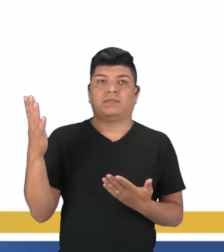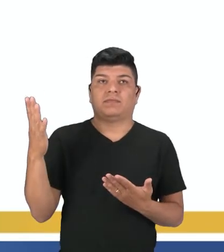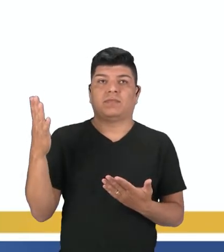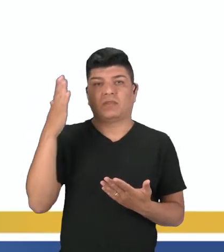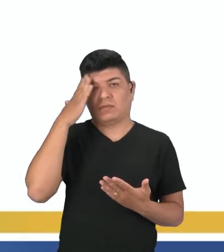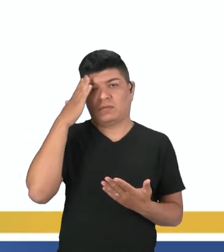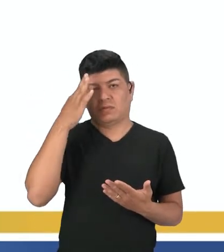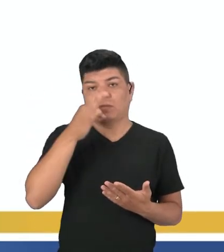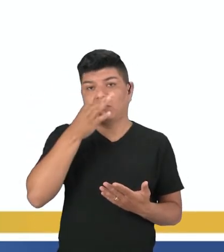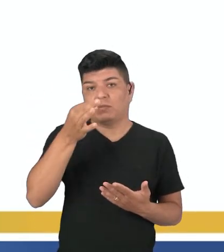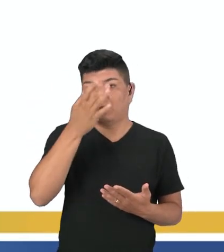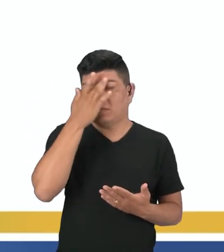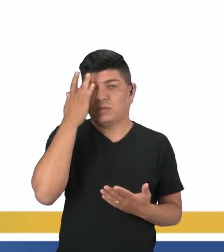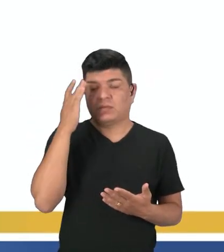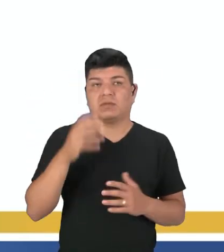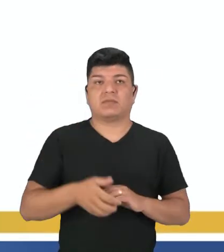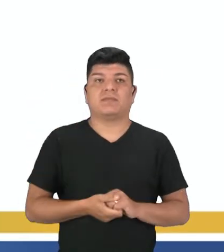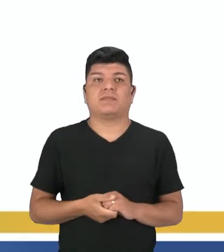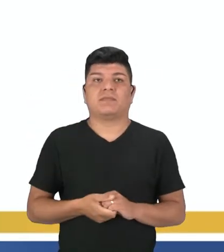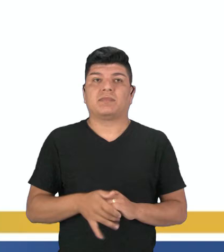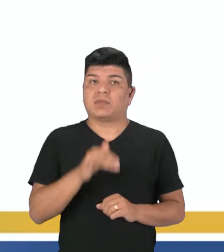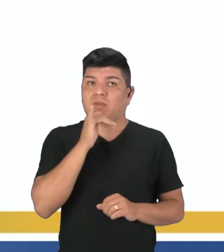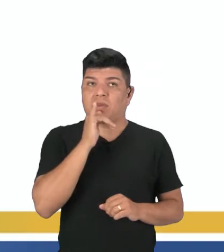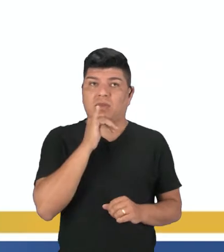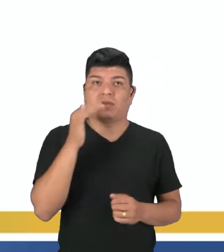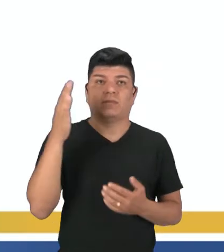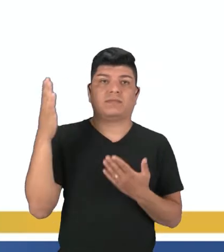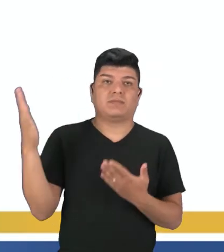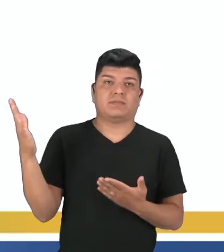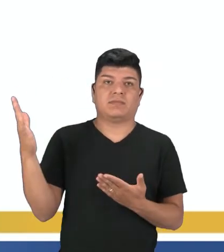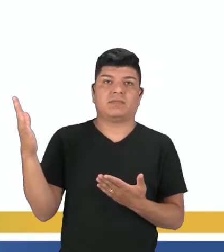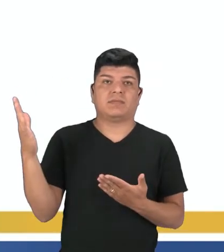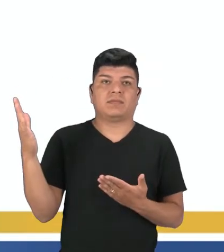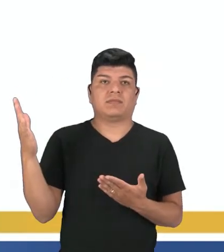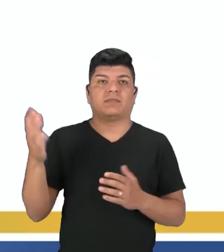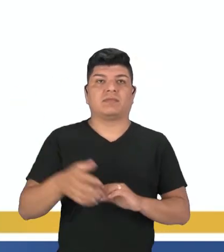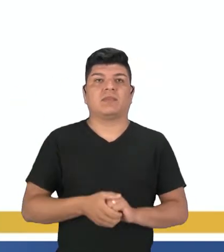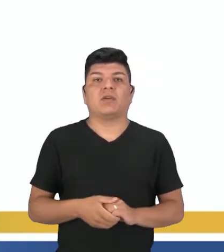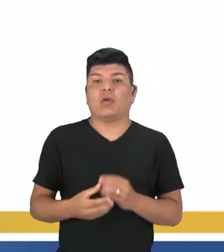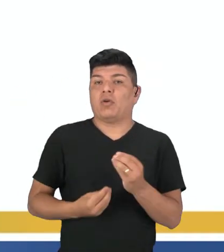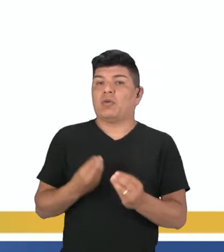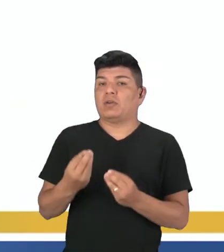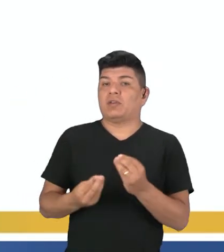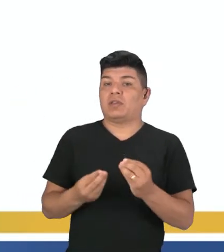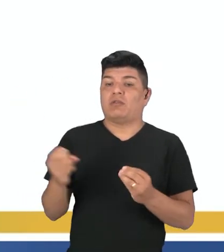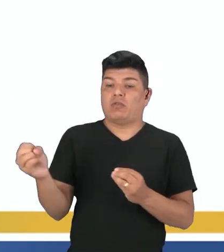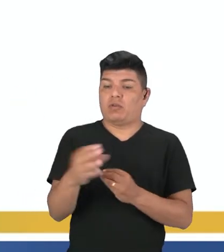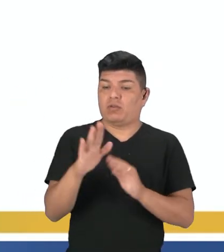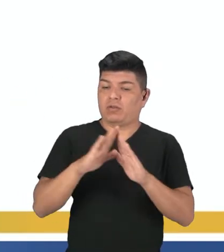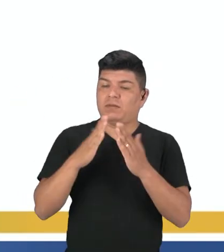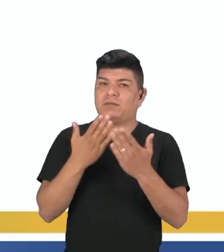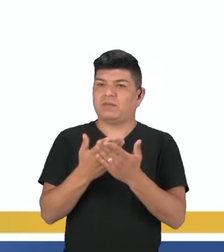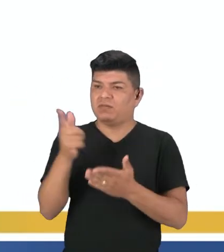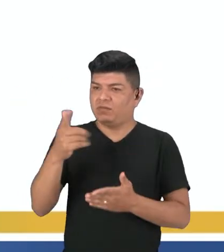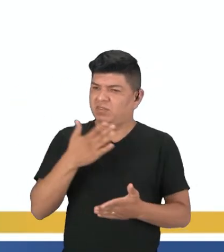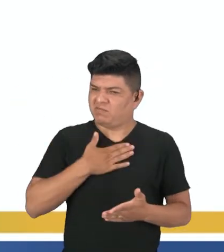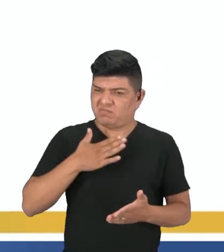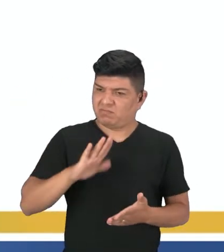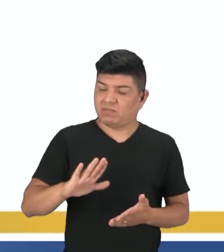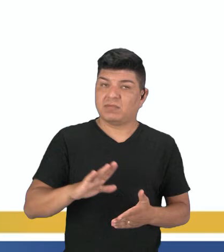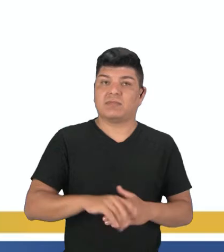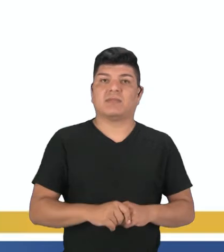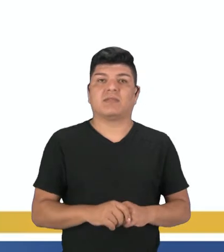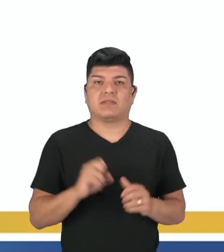Sugestão ou saber da opinião de alguém. Olha o exemplo. What about the new school? Don't you like it? Que tal a nova escola? Você não gosta